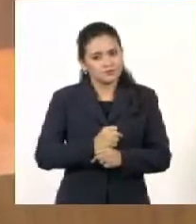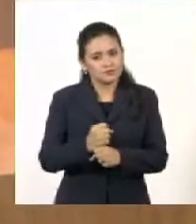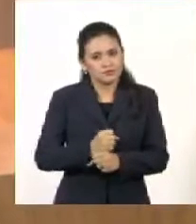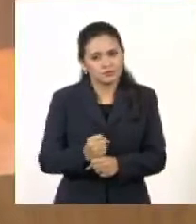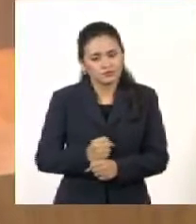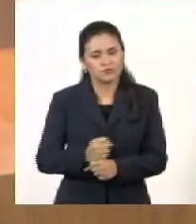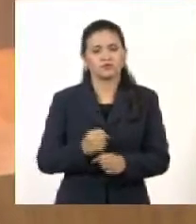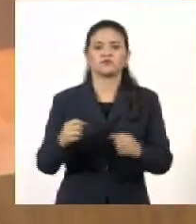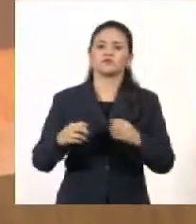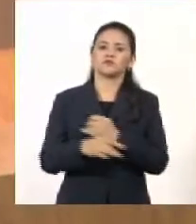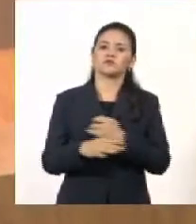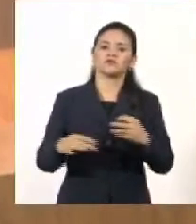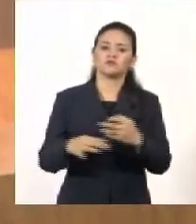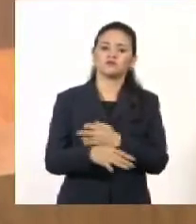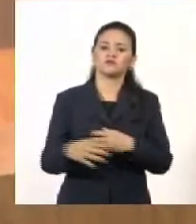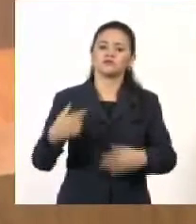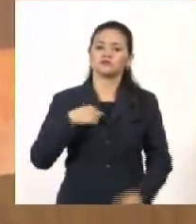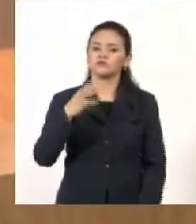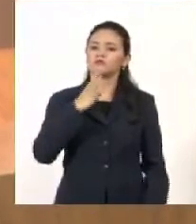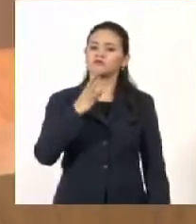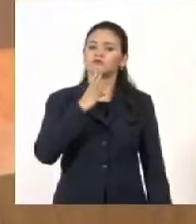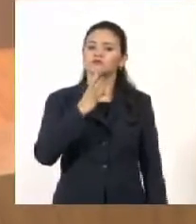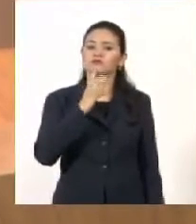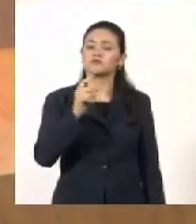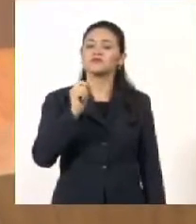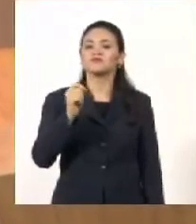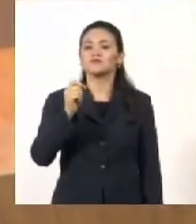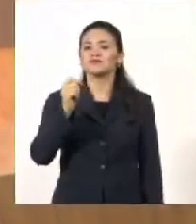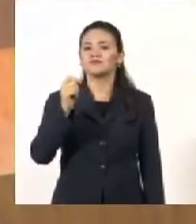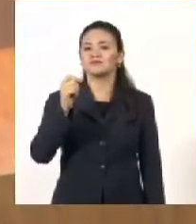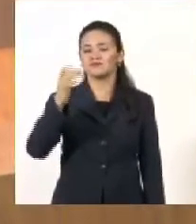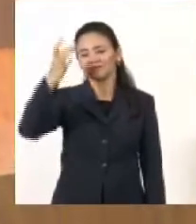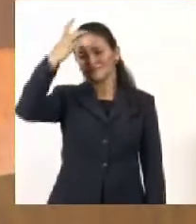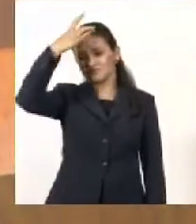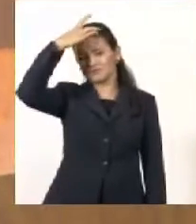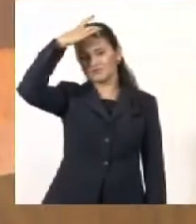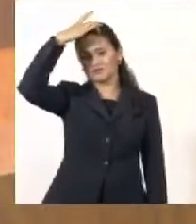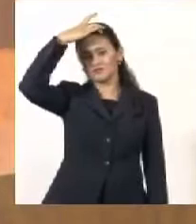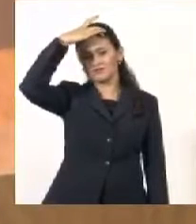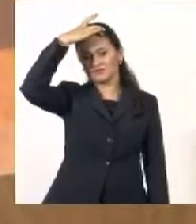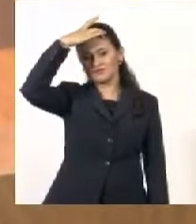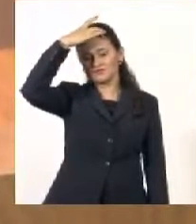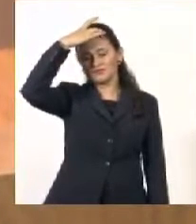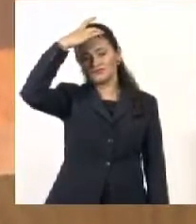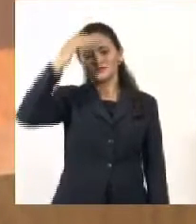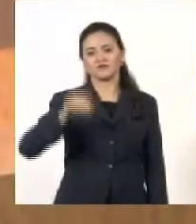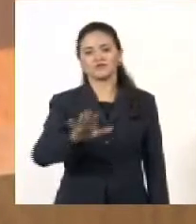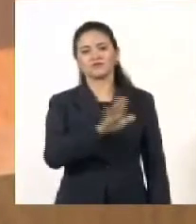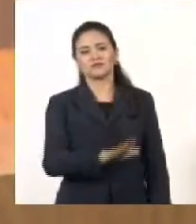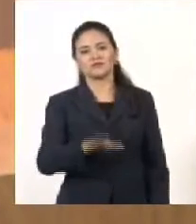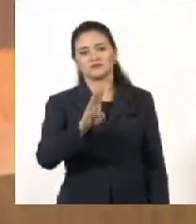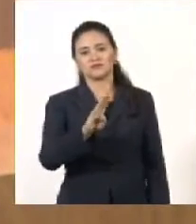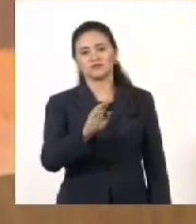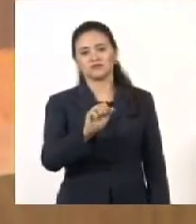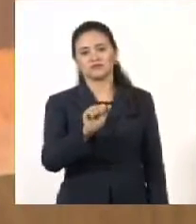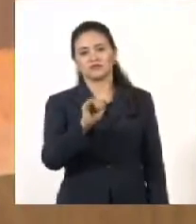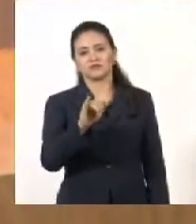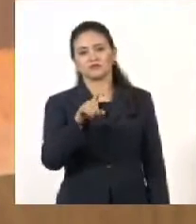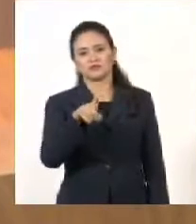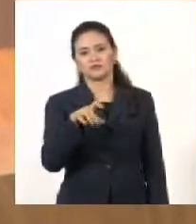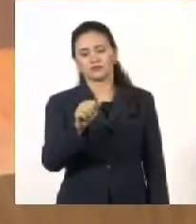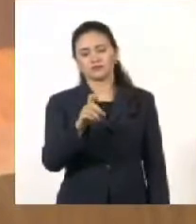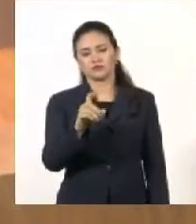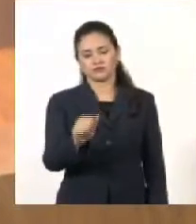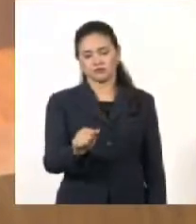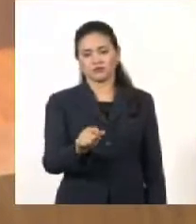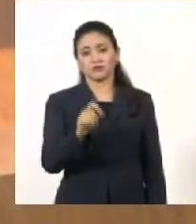conheci como Princesa da Baixada. Cidade que tem muitos homens ilustres.